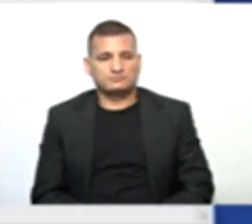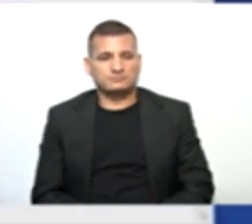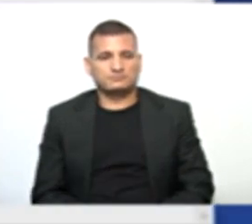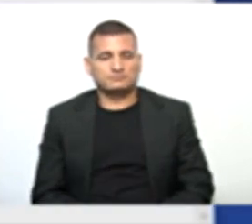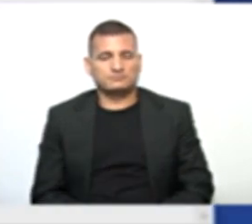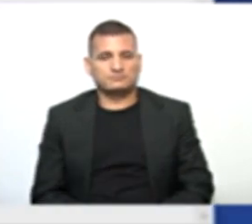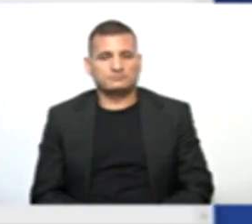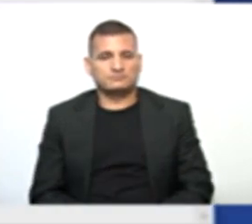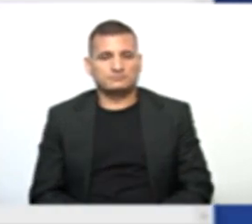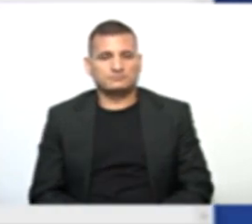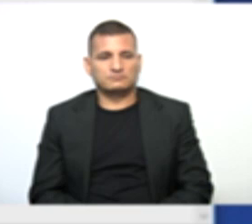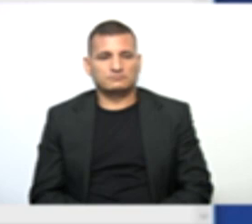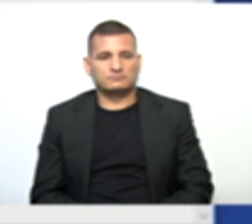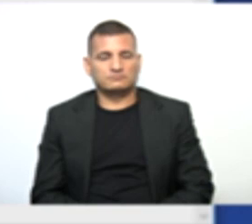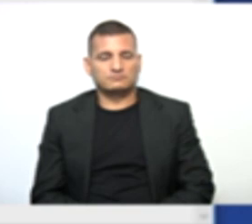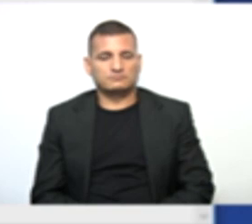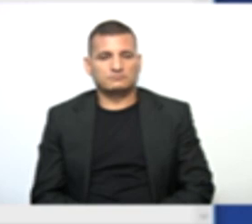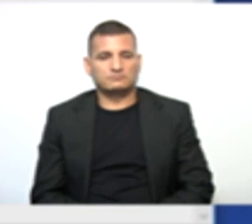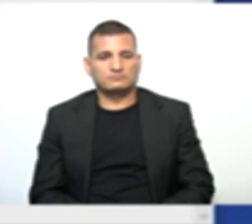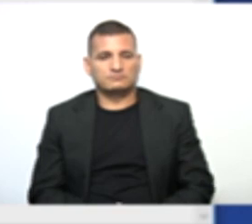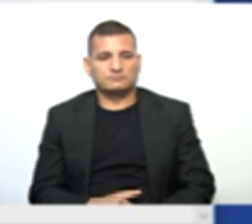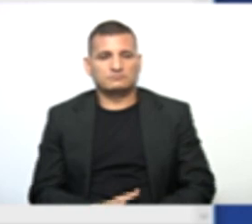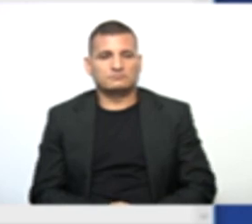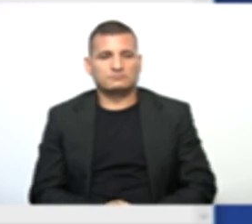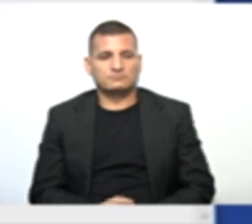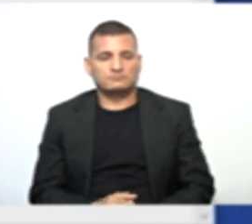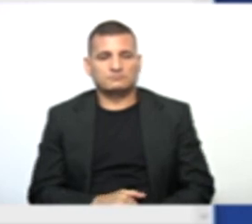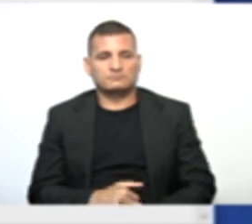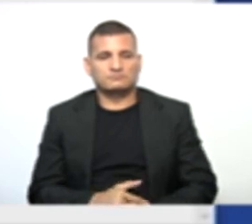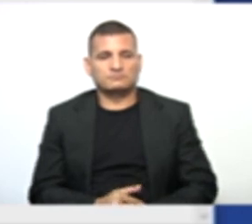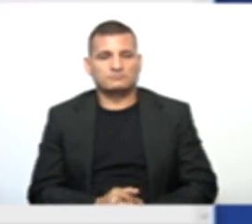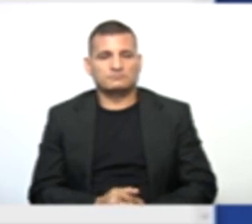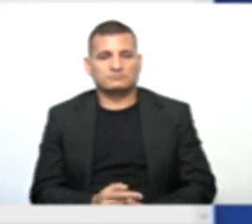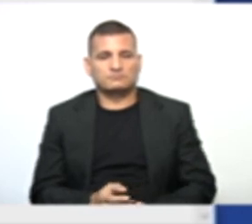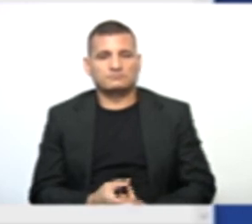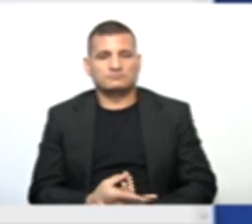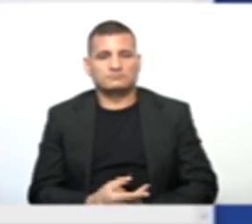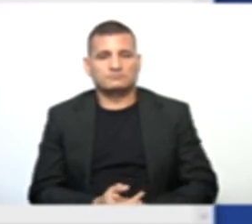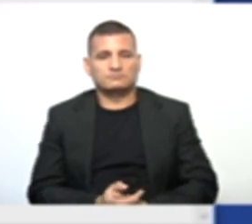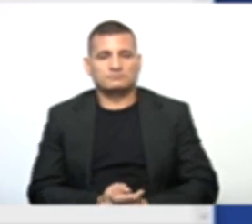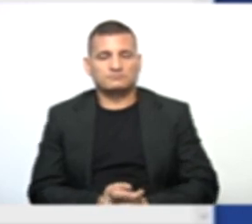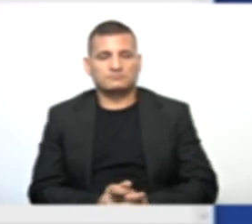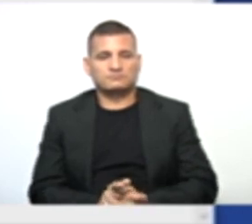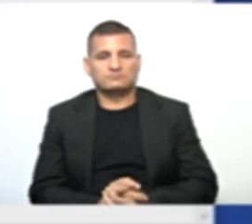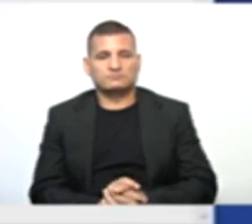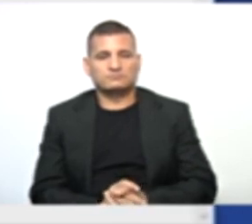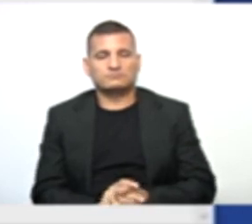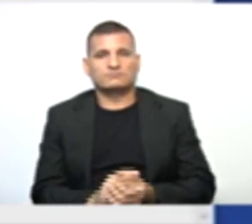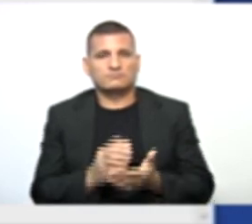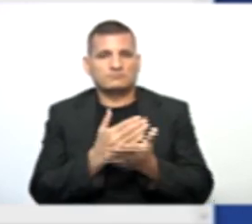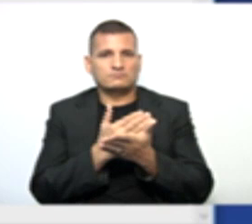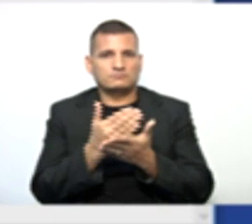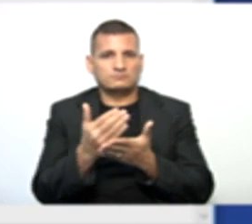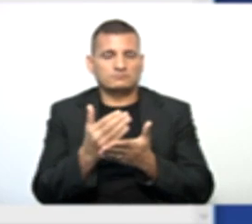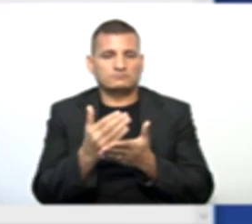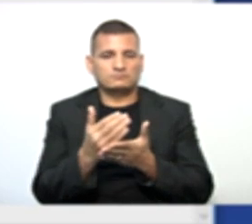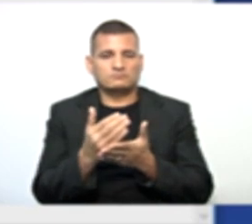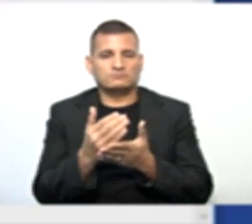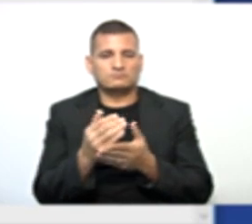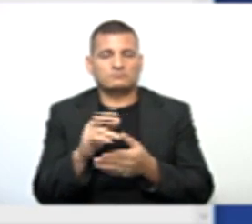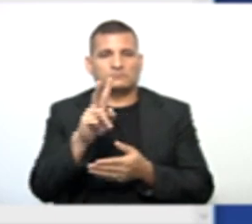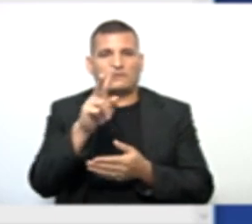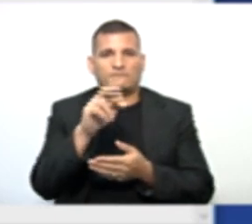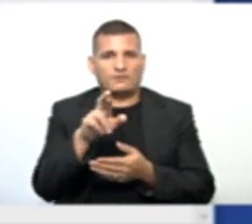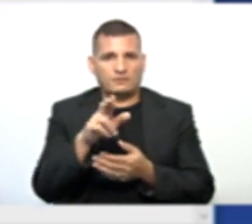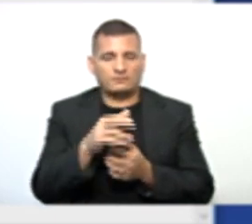File. Então aqui nós vamos escrever o nosso programa em Python. Então, vamos iniciar lendo uma